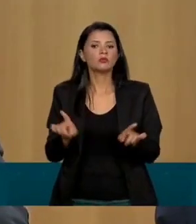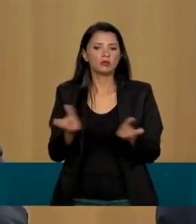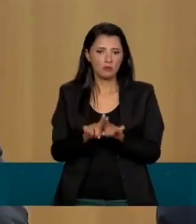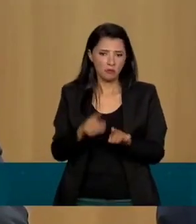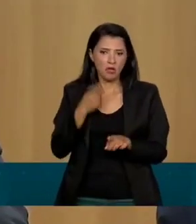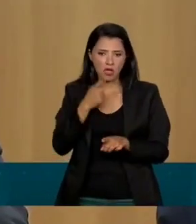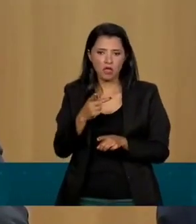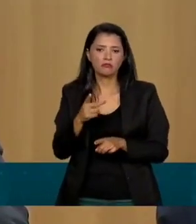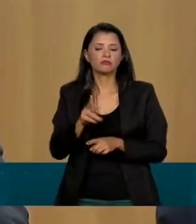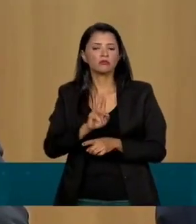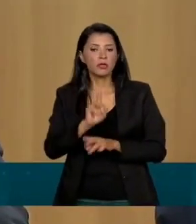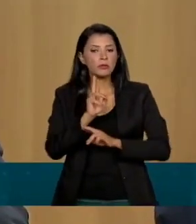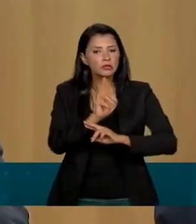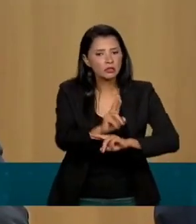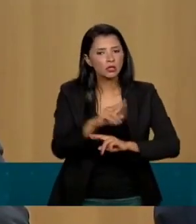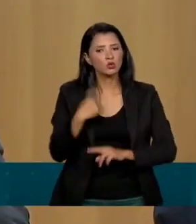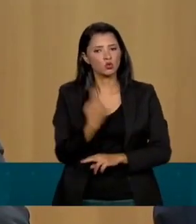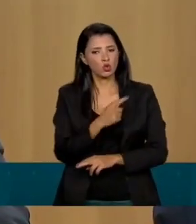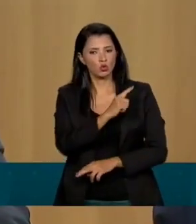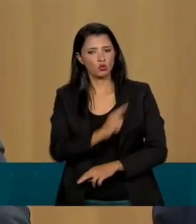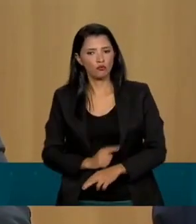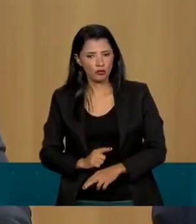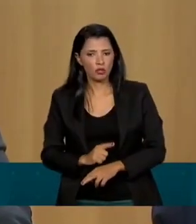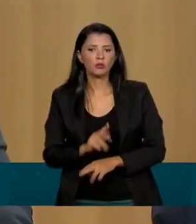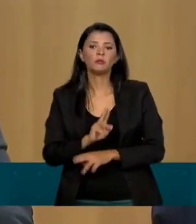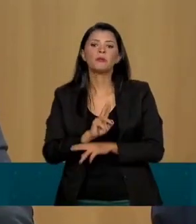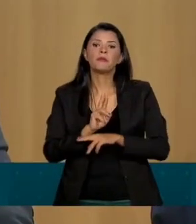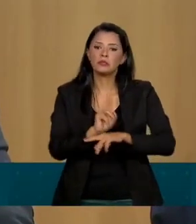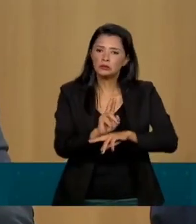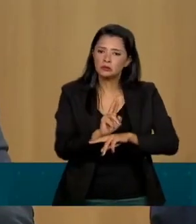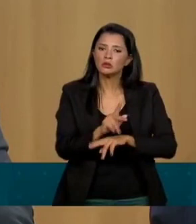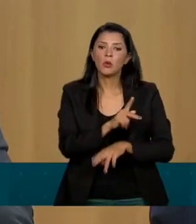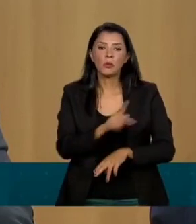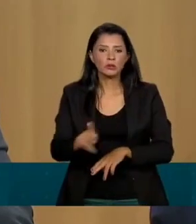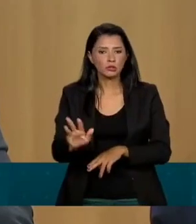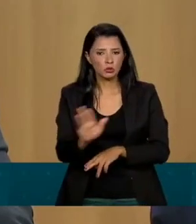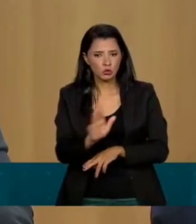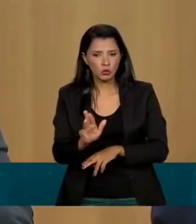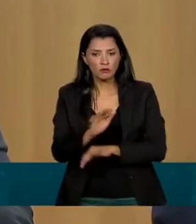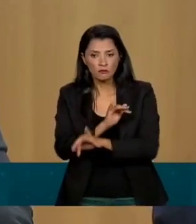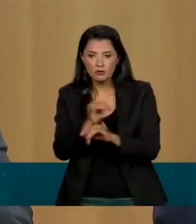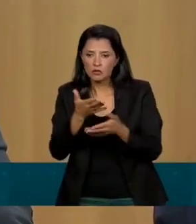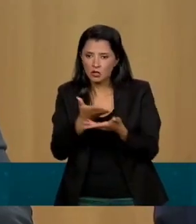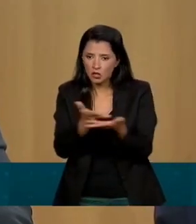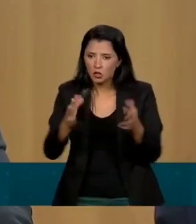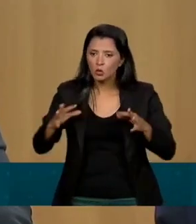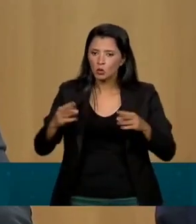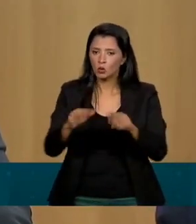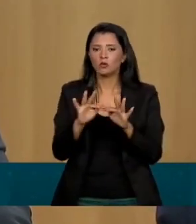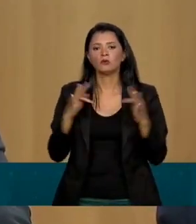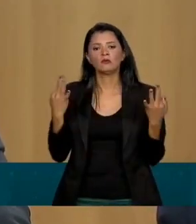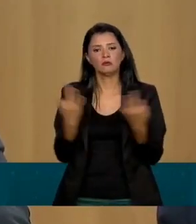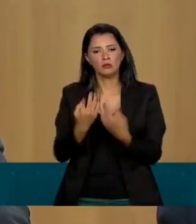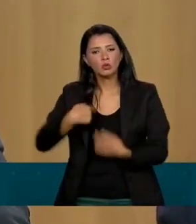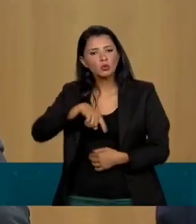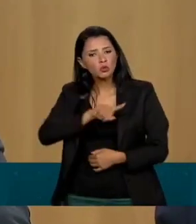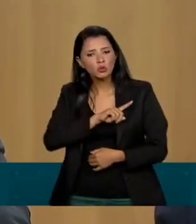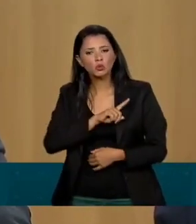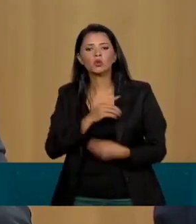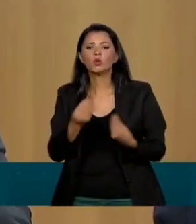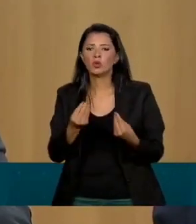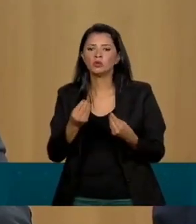do nosso governo, falando em nome do presidente Lula, dizer a todas as famílias que nós